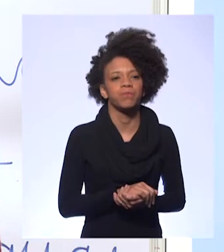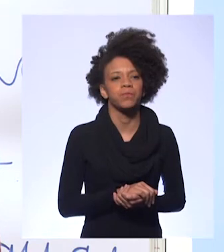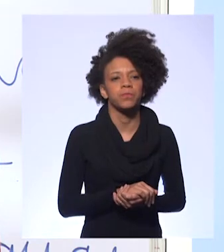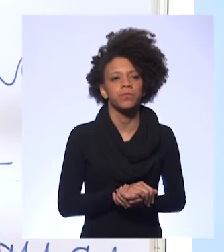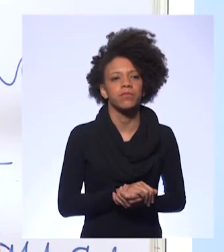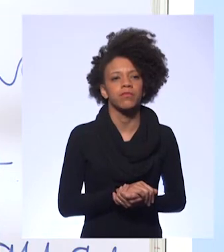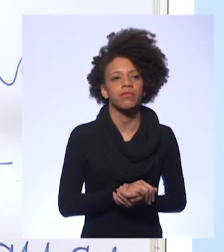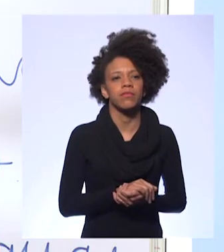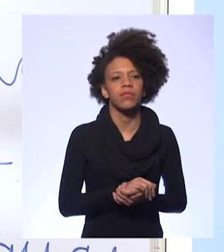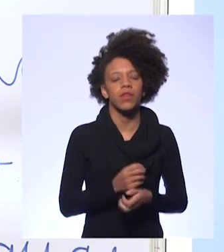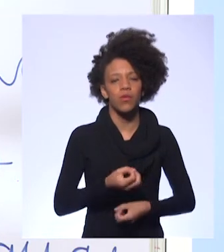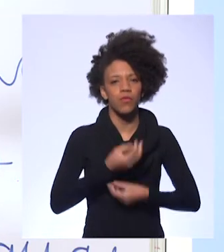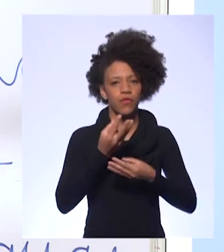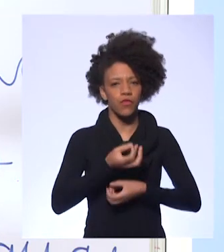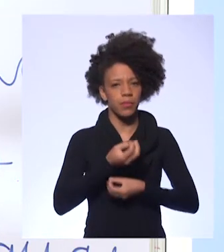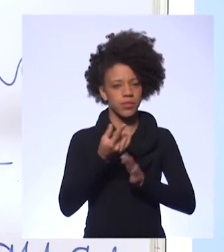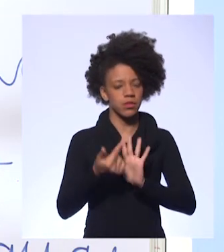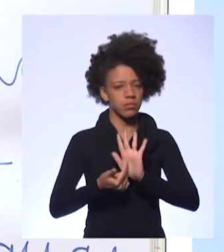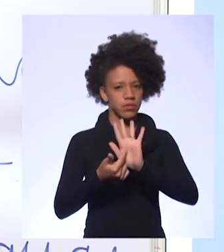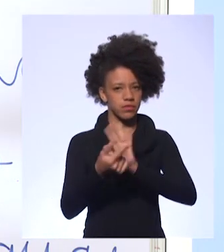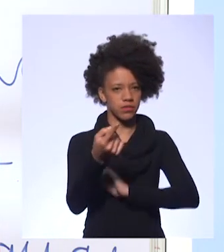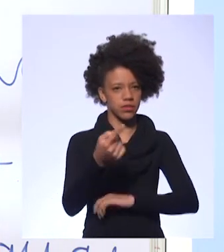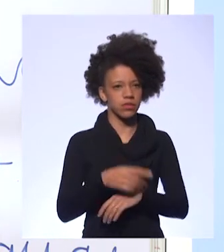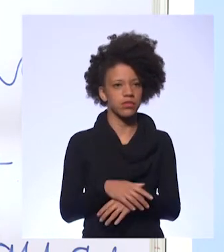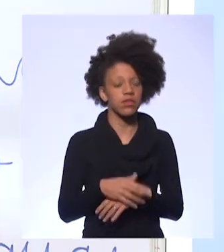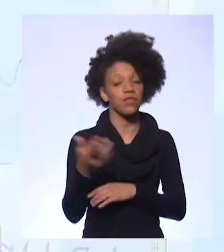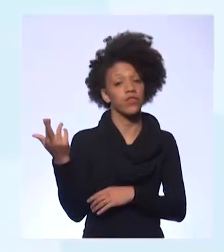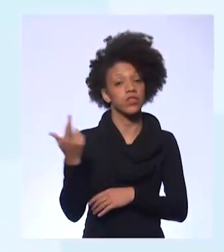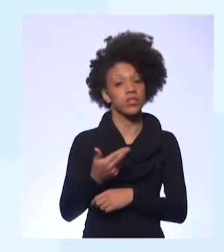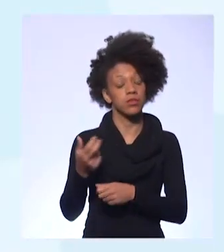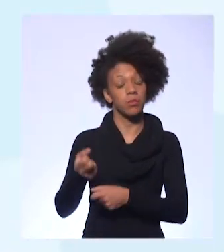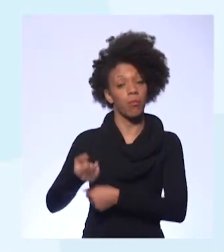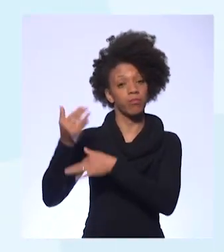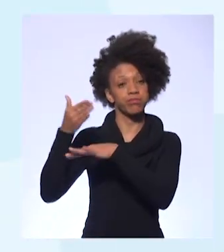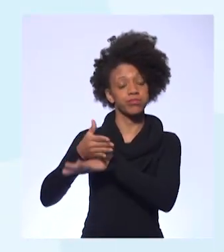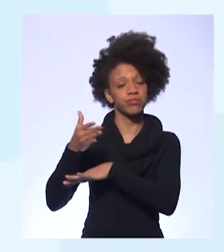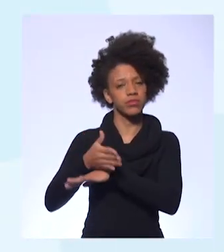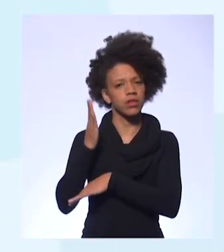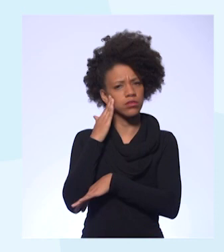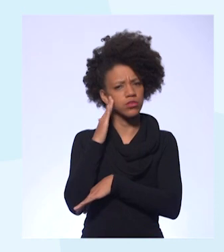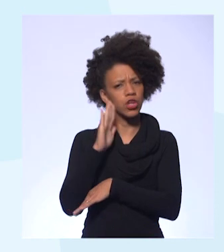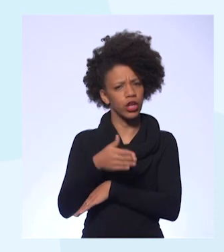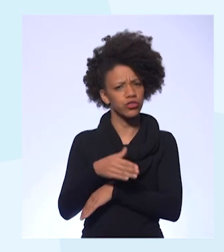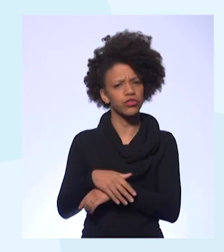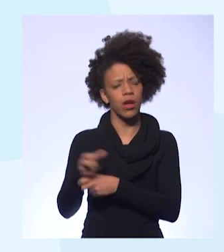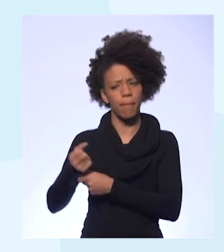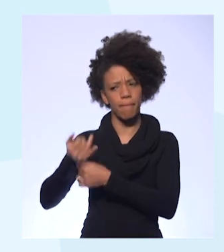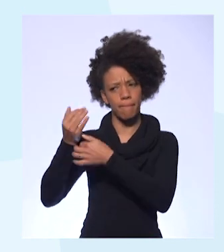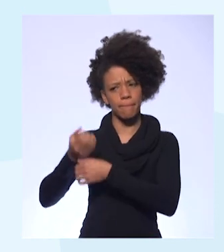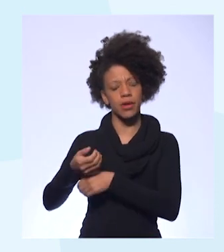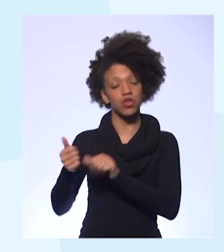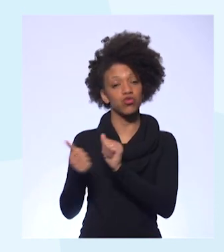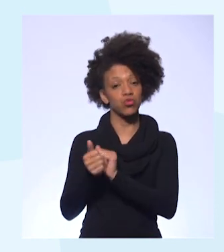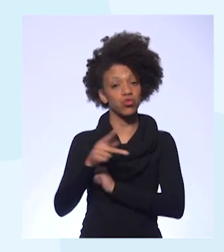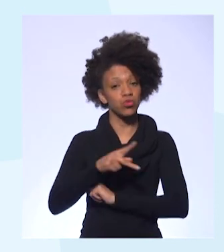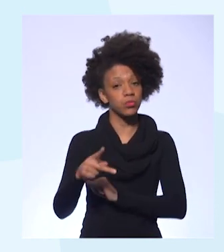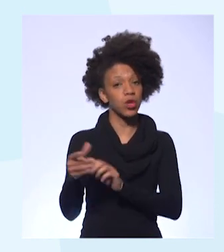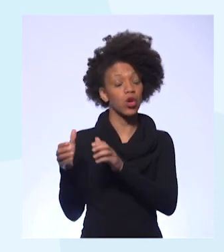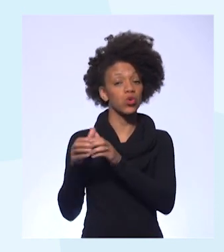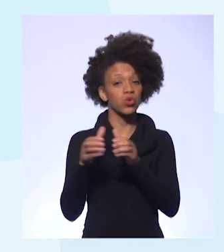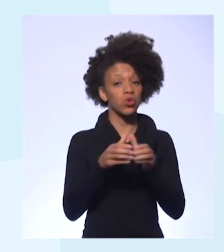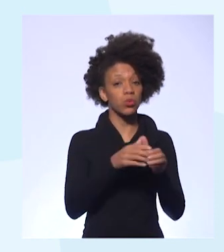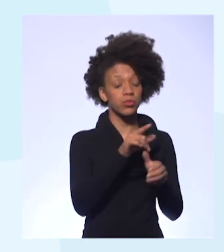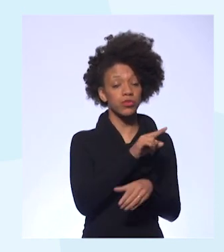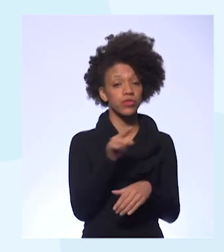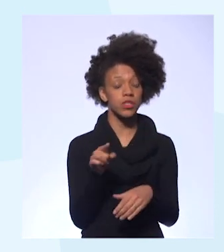vou colocar uma informação aqui para vocês para que vocês respondam no chat eu sei que vocês já estão no chat com os professores com os grupos